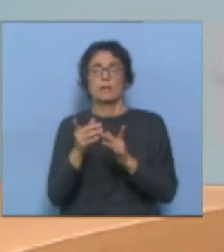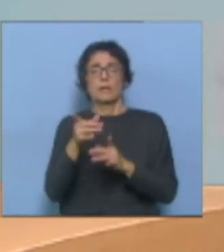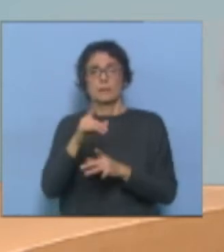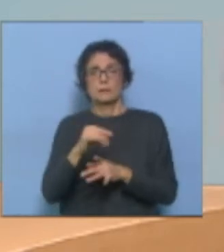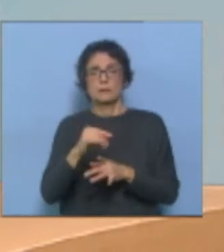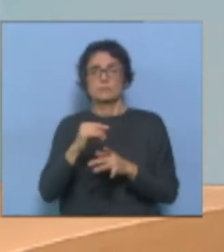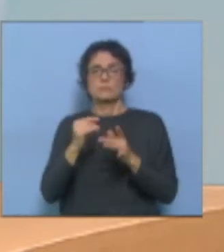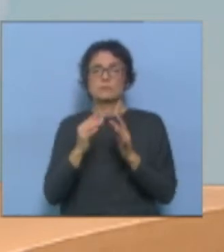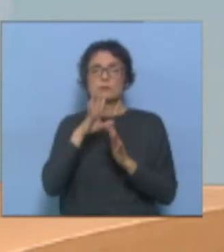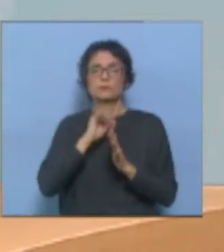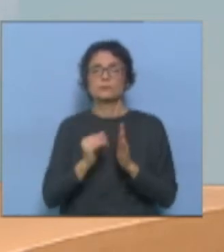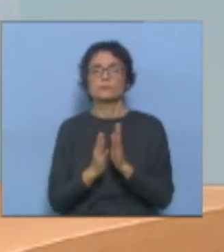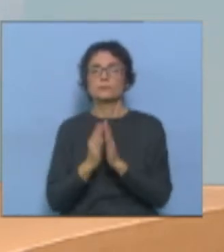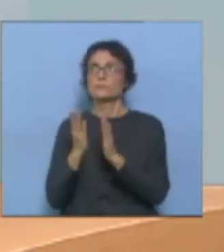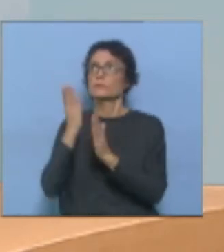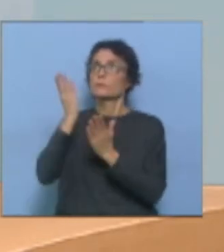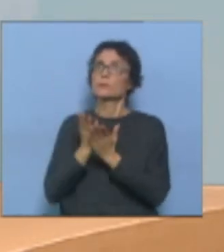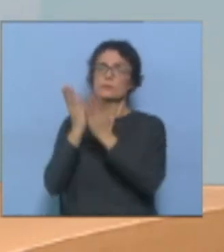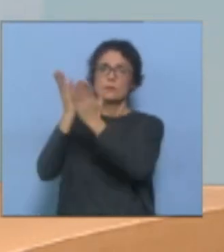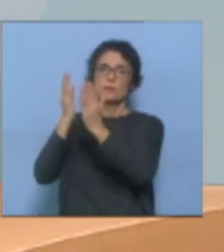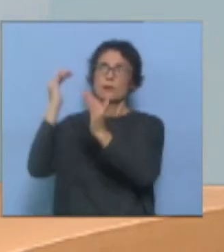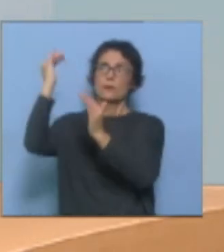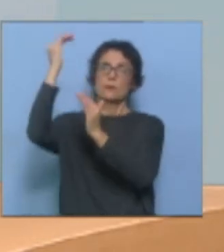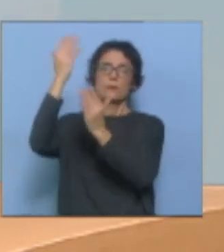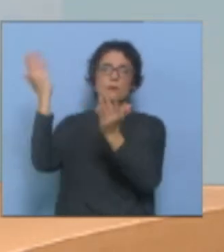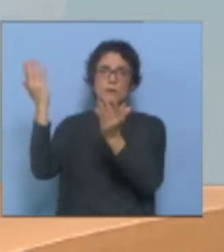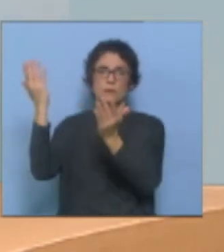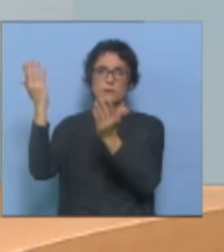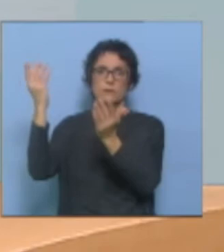esta entrega, portanto, seja para Deus, seja para os